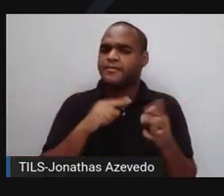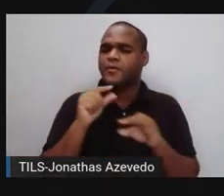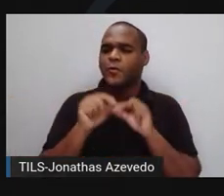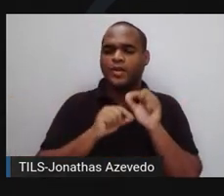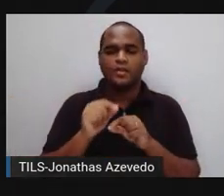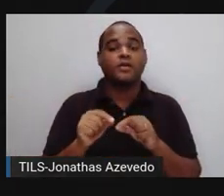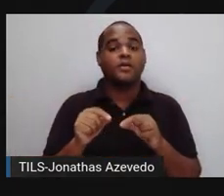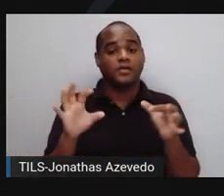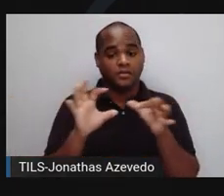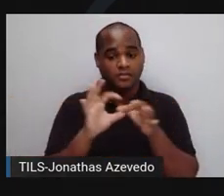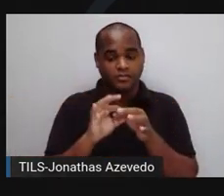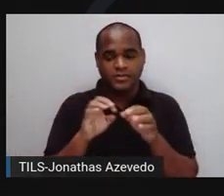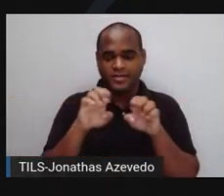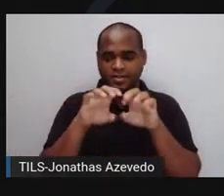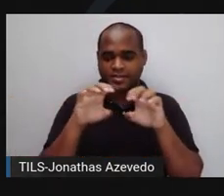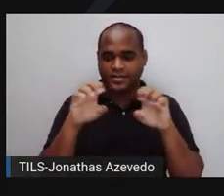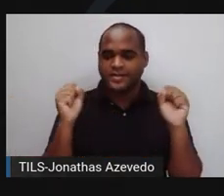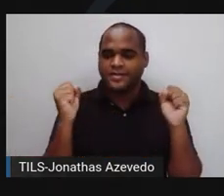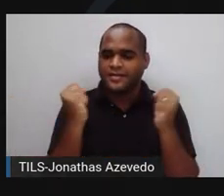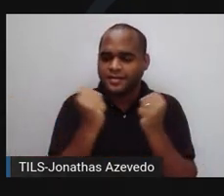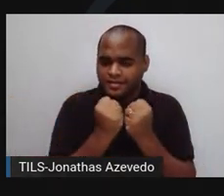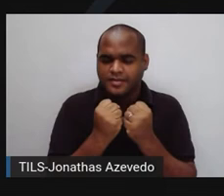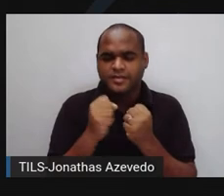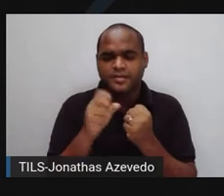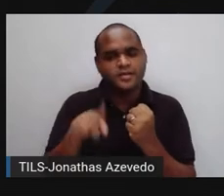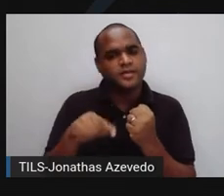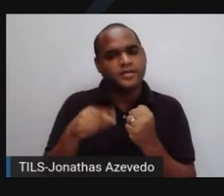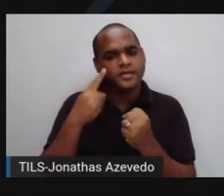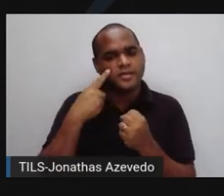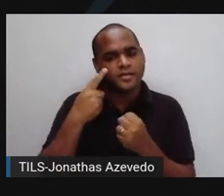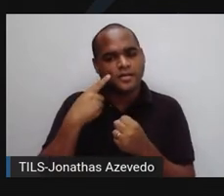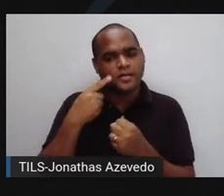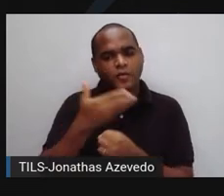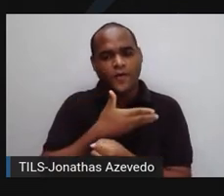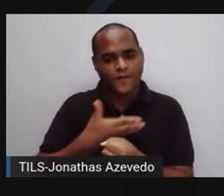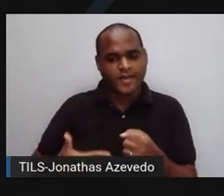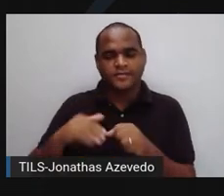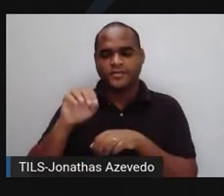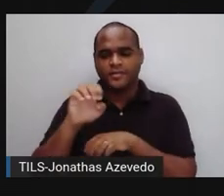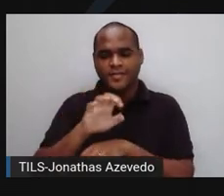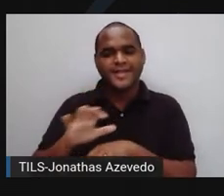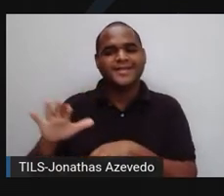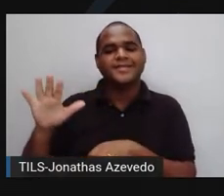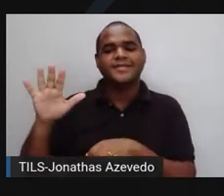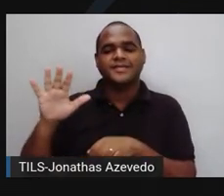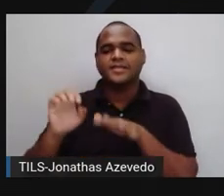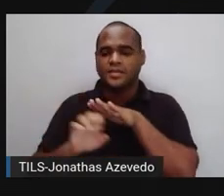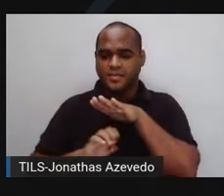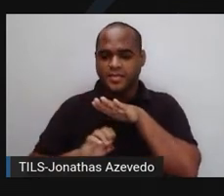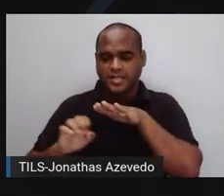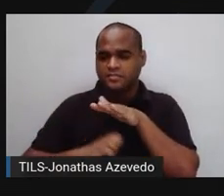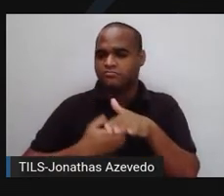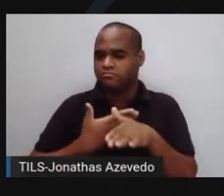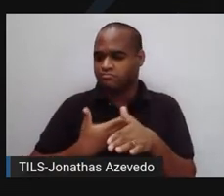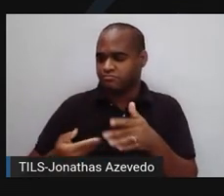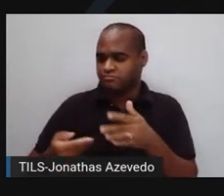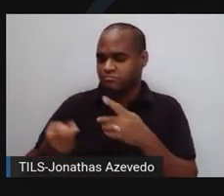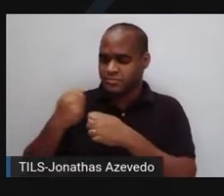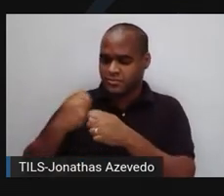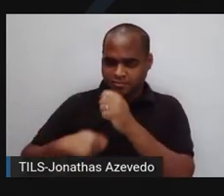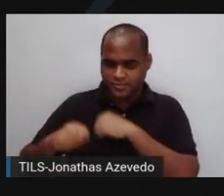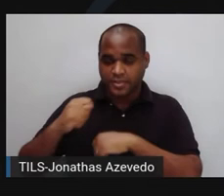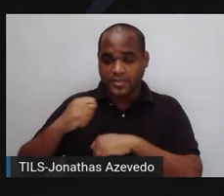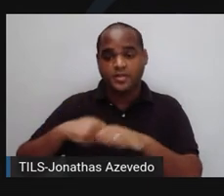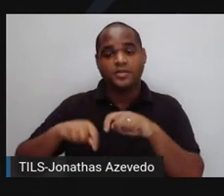incorporados pelo sistema econômico que inclui governos empresas e sistema financeiro é fundamental que sejam